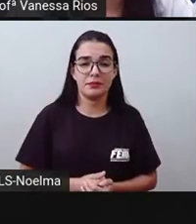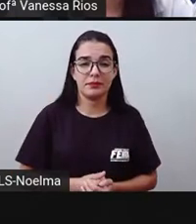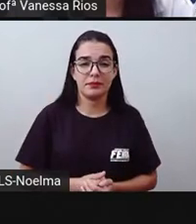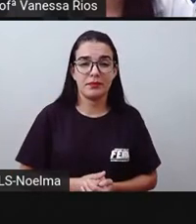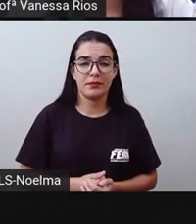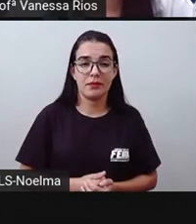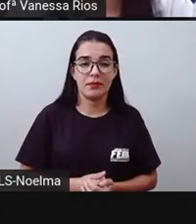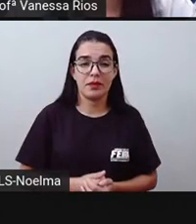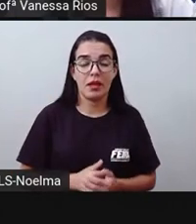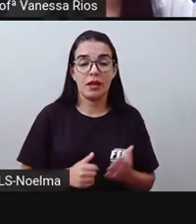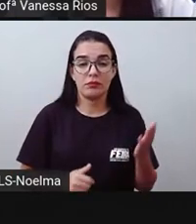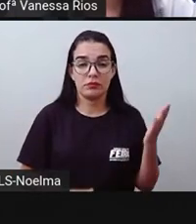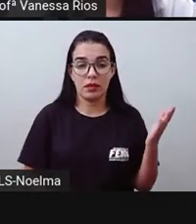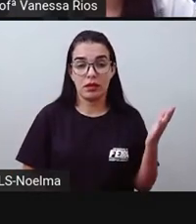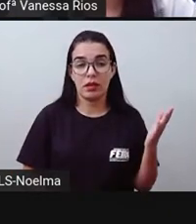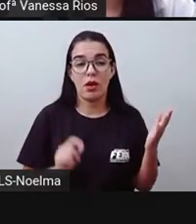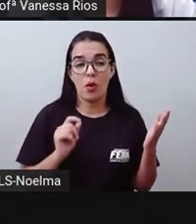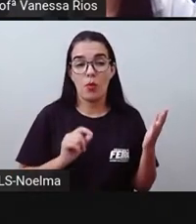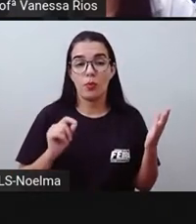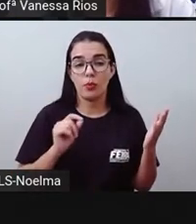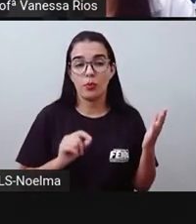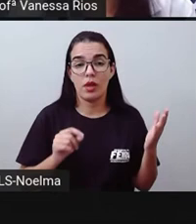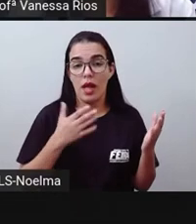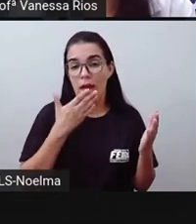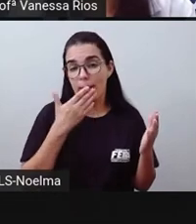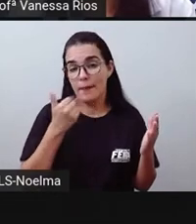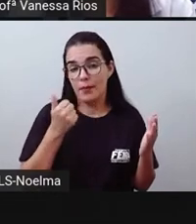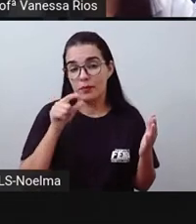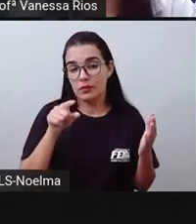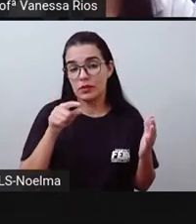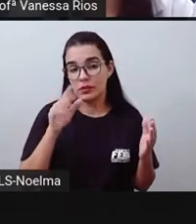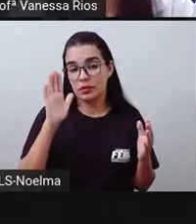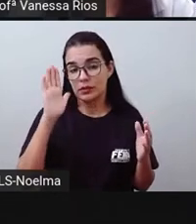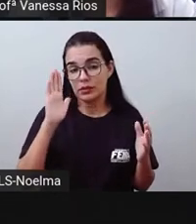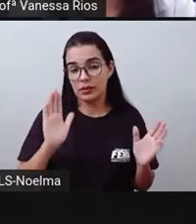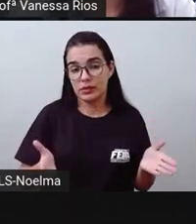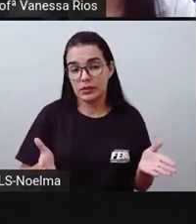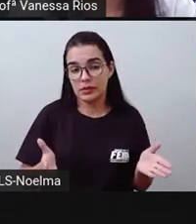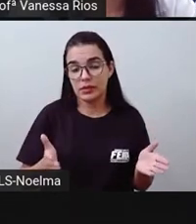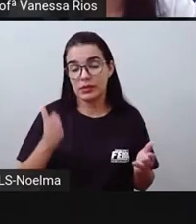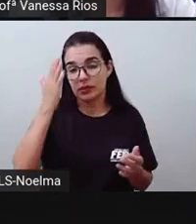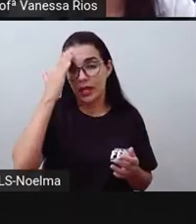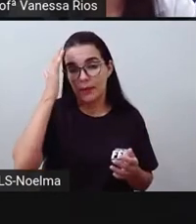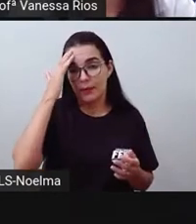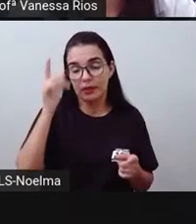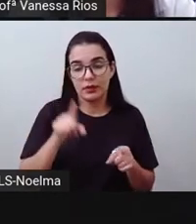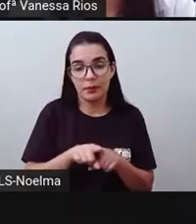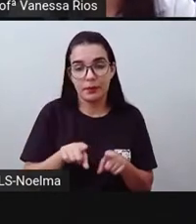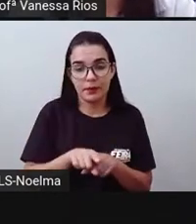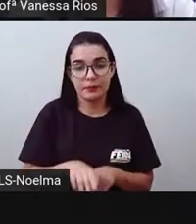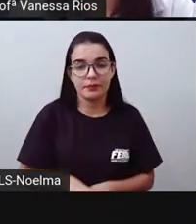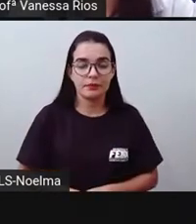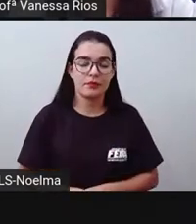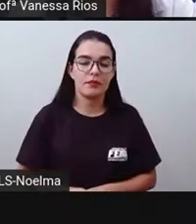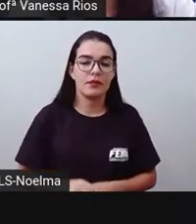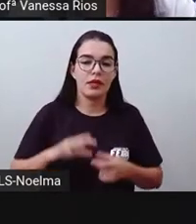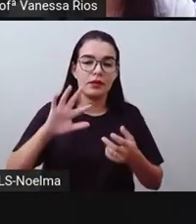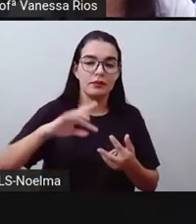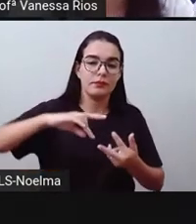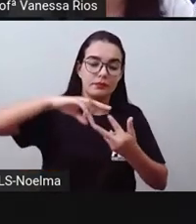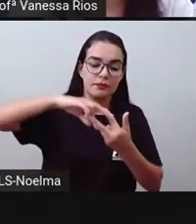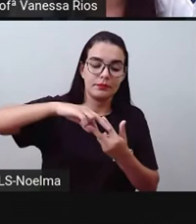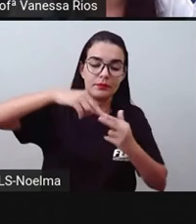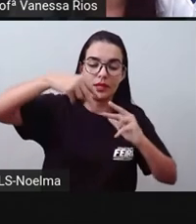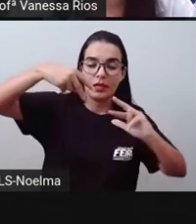E aí, nós observamos a reciclagem aí como um processo muito importante para que vários problemas